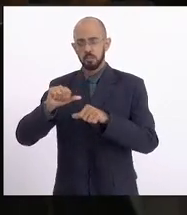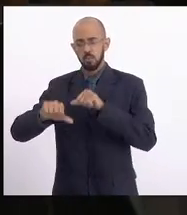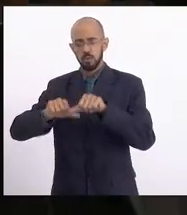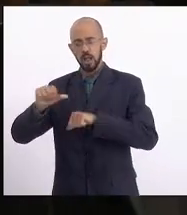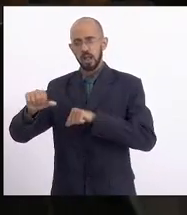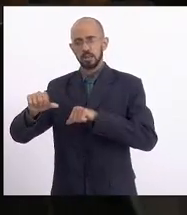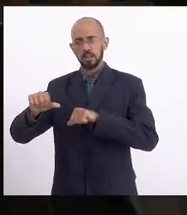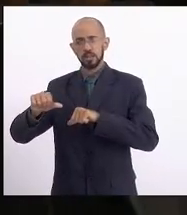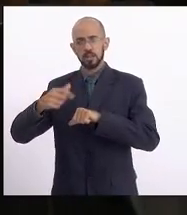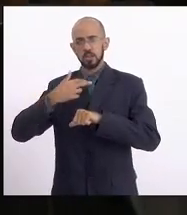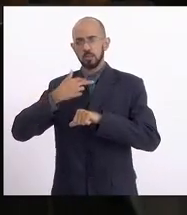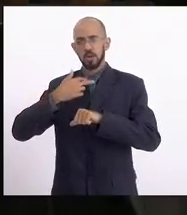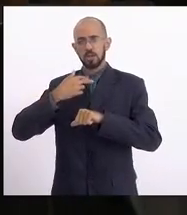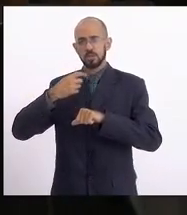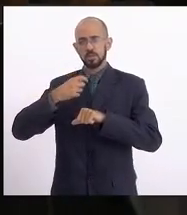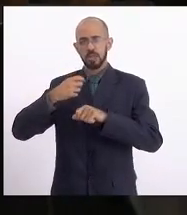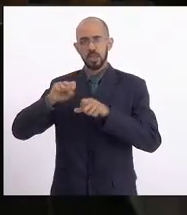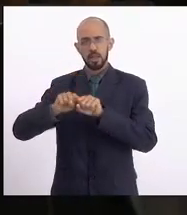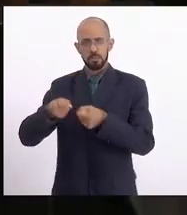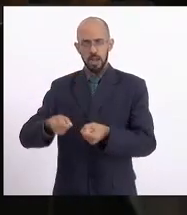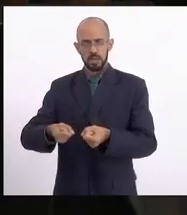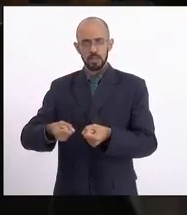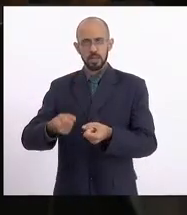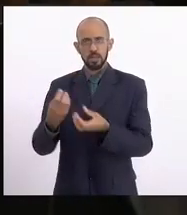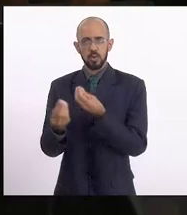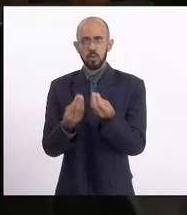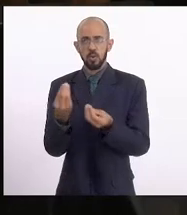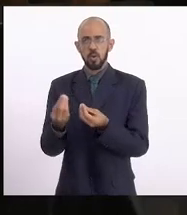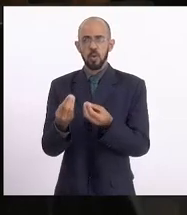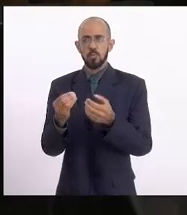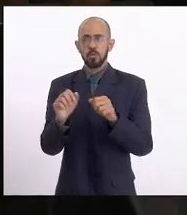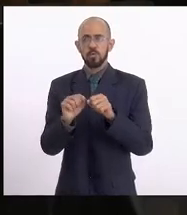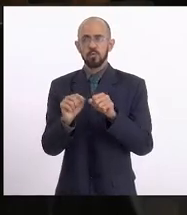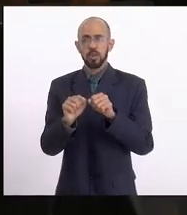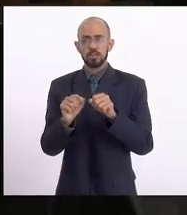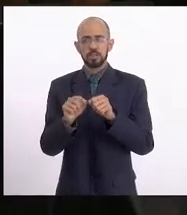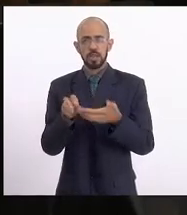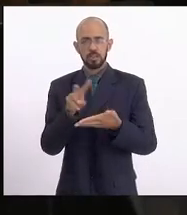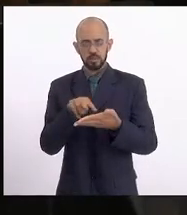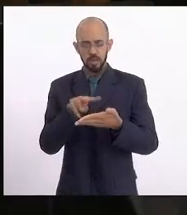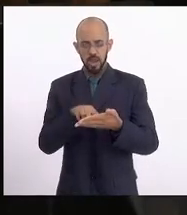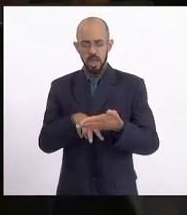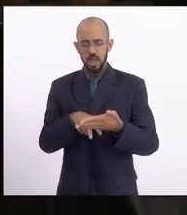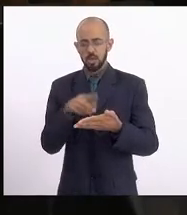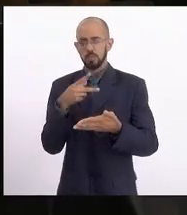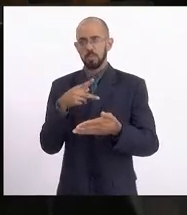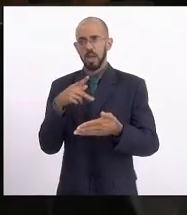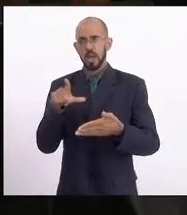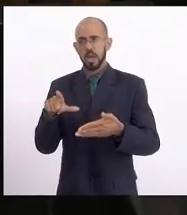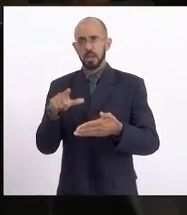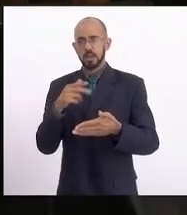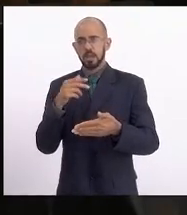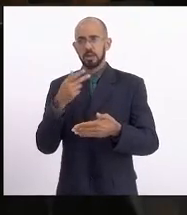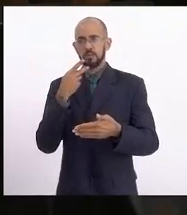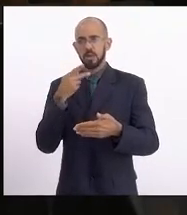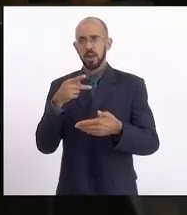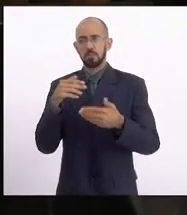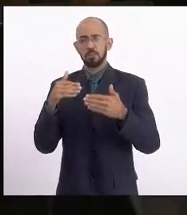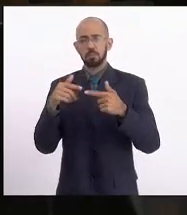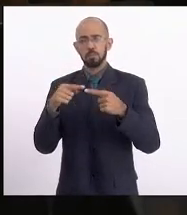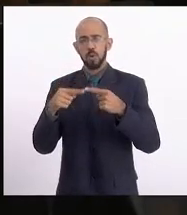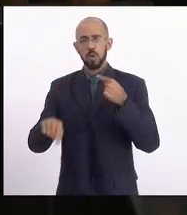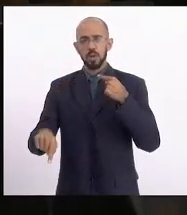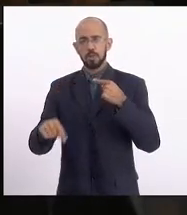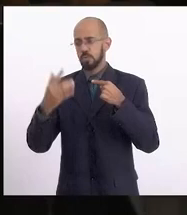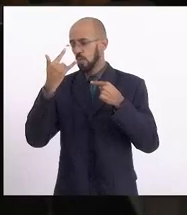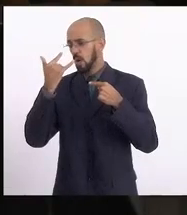ser violada. Como você pode ler nesse projeto? Ele começa dizendo, proíbe o assédio